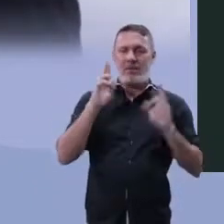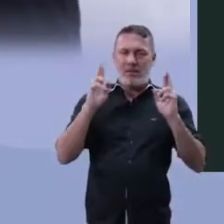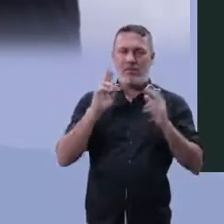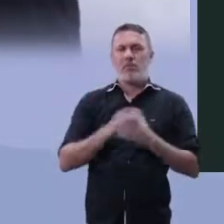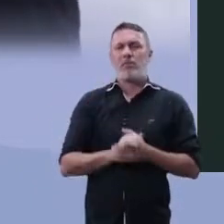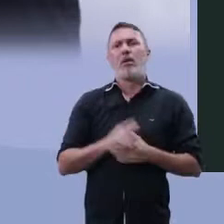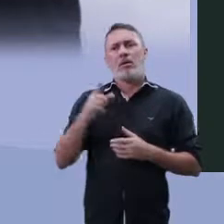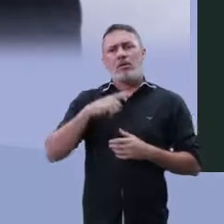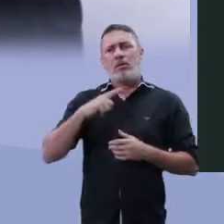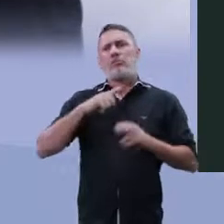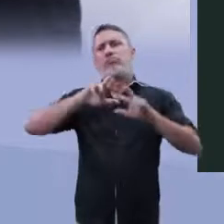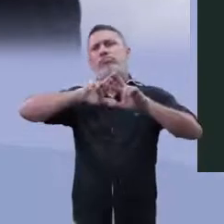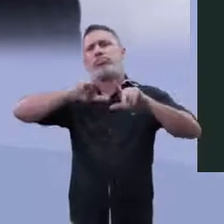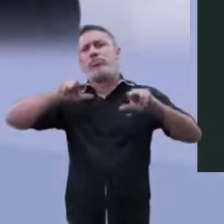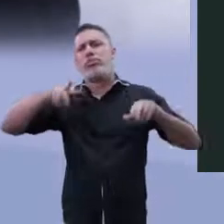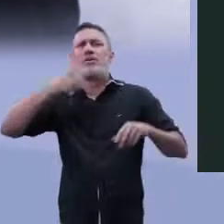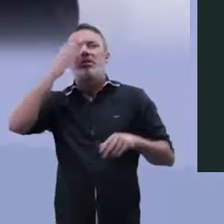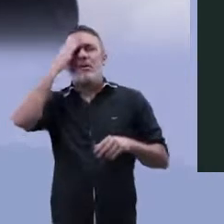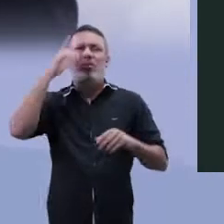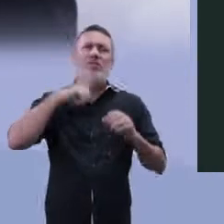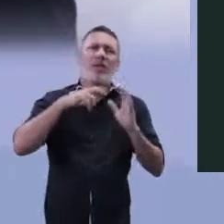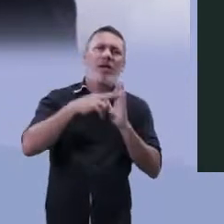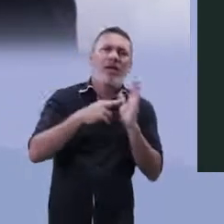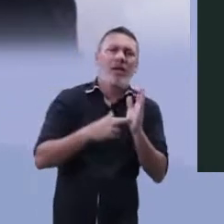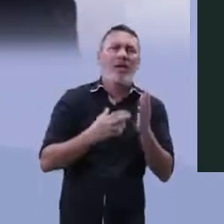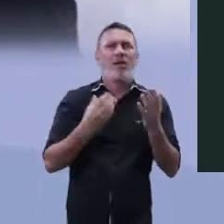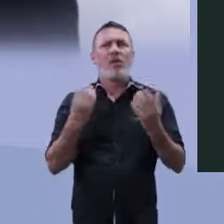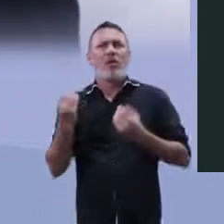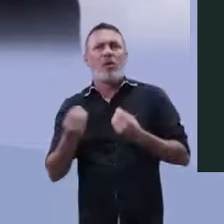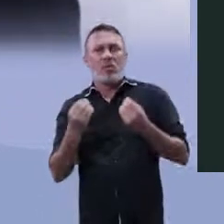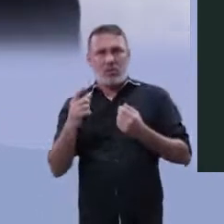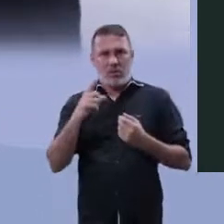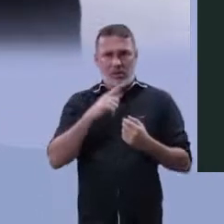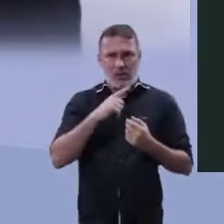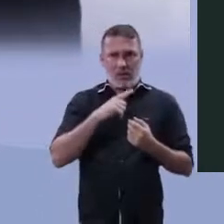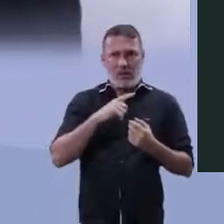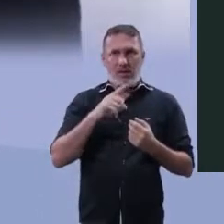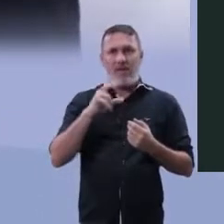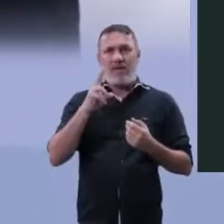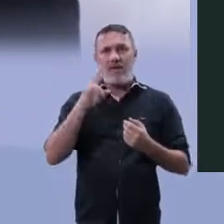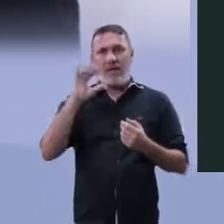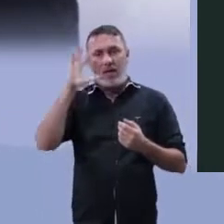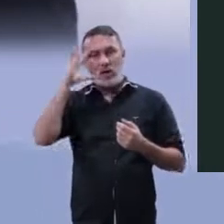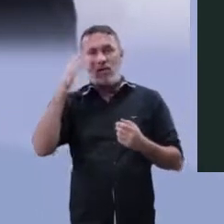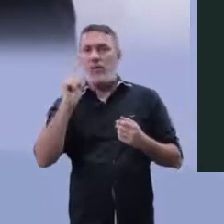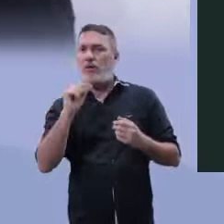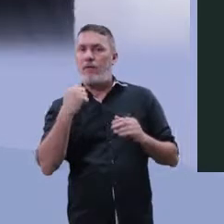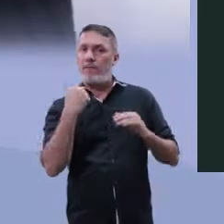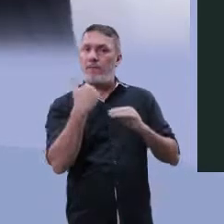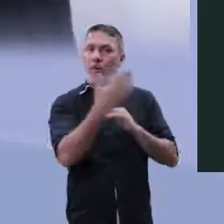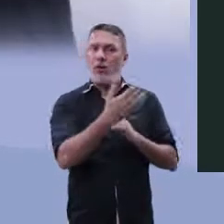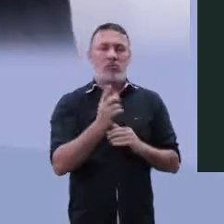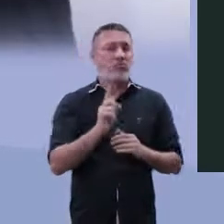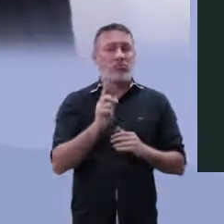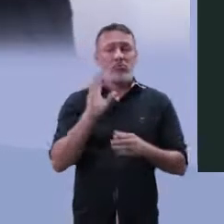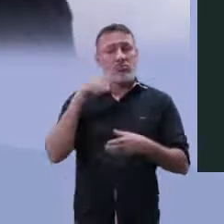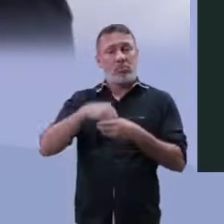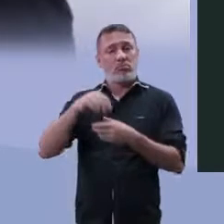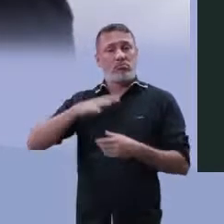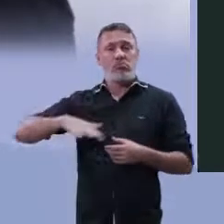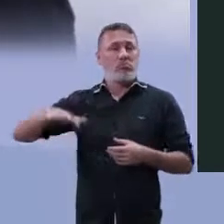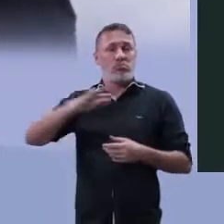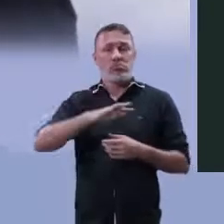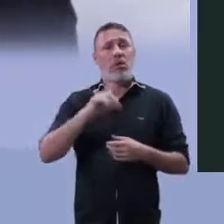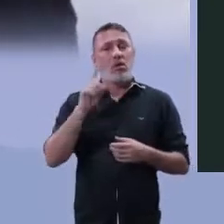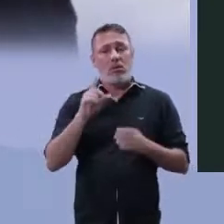né? Daquela comunidade. Então ele estabelece regras as mais diversas que não são, por exemplo,